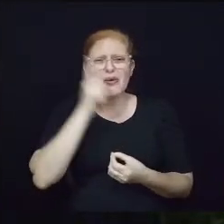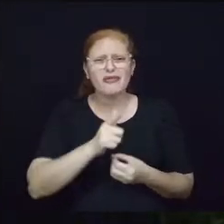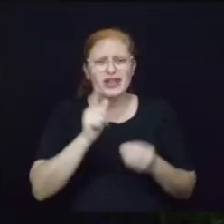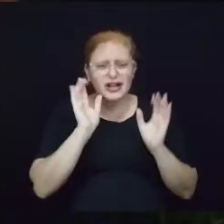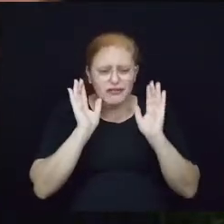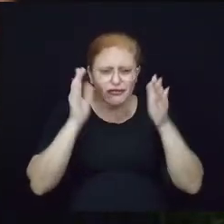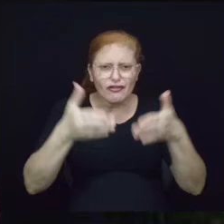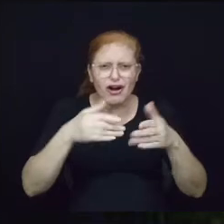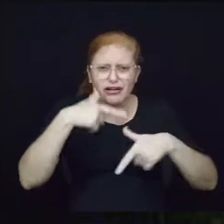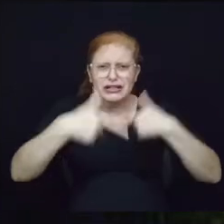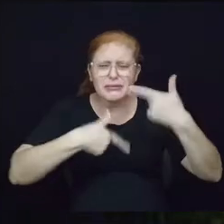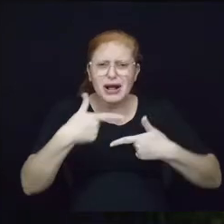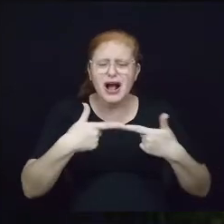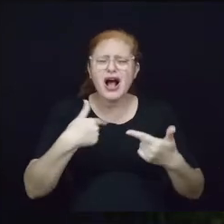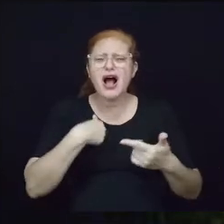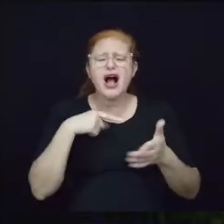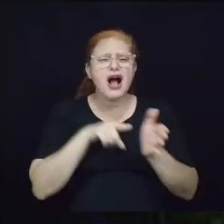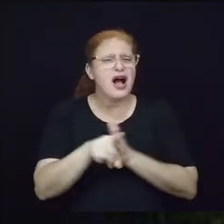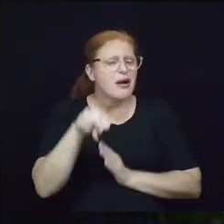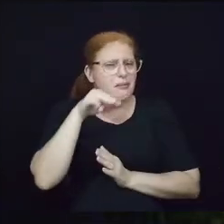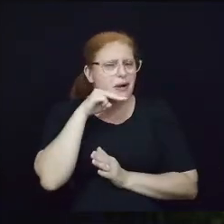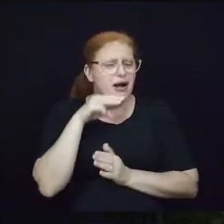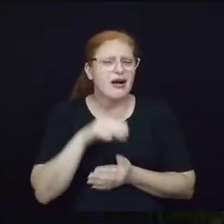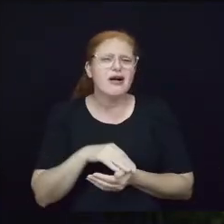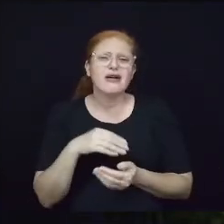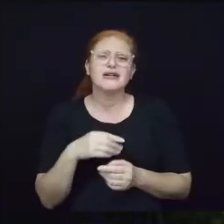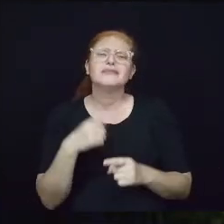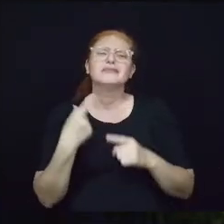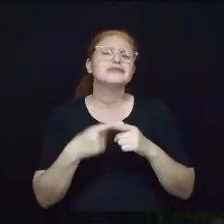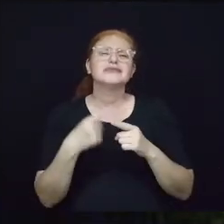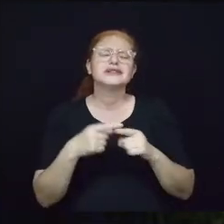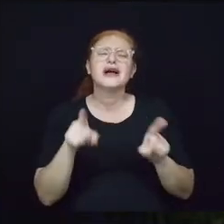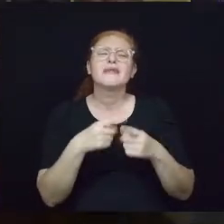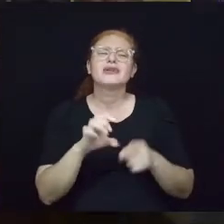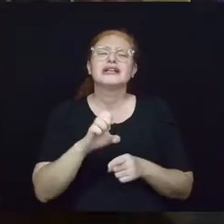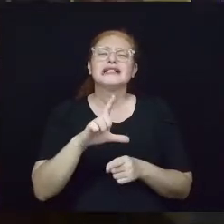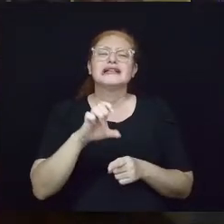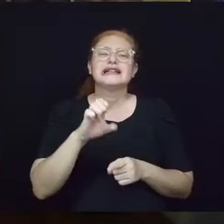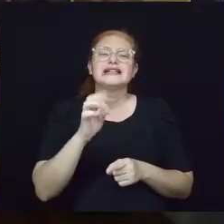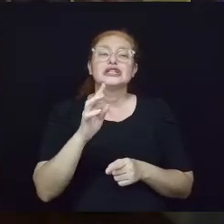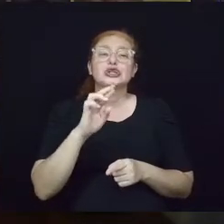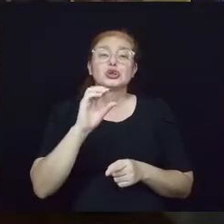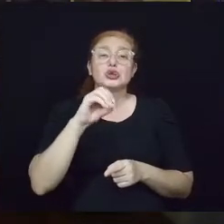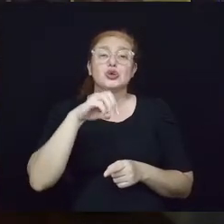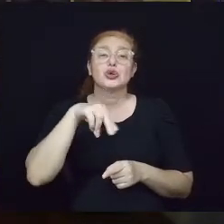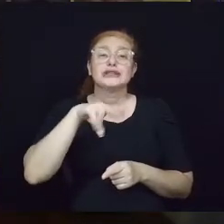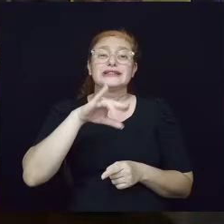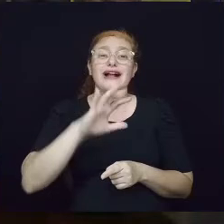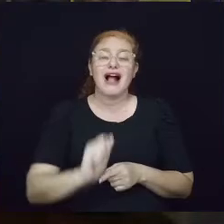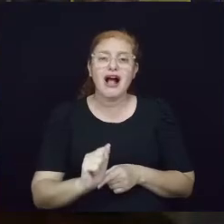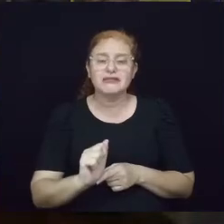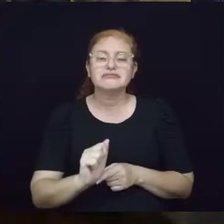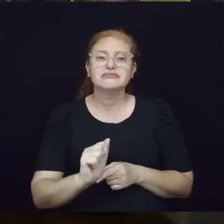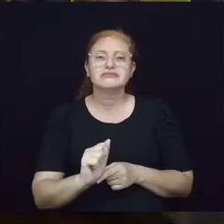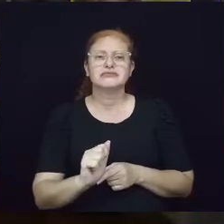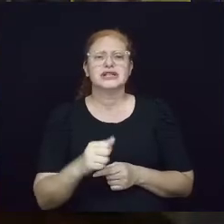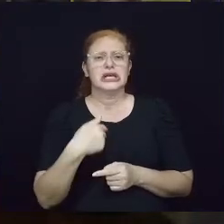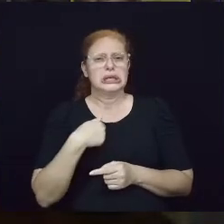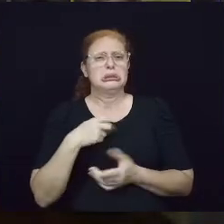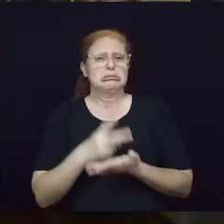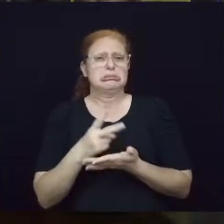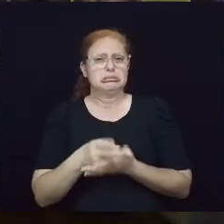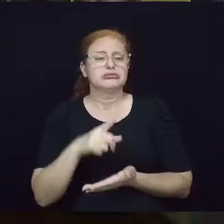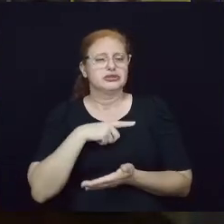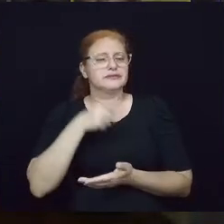concentrar com essa música? E aí eu te pergunto, então, Mauro, por que a música eletrônica? Bom, eu sempre fui interessado